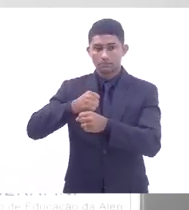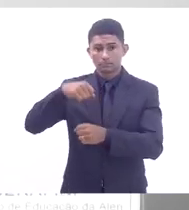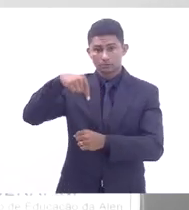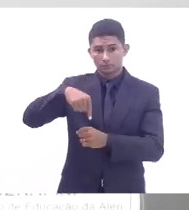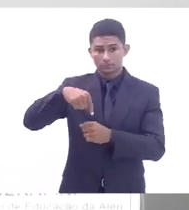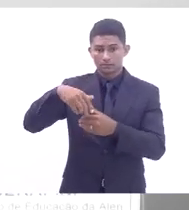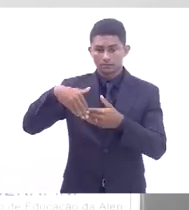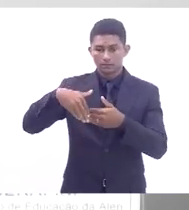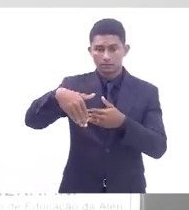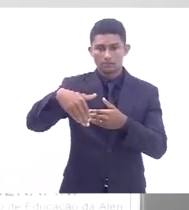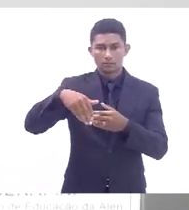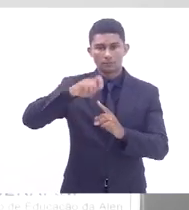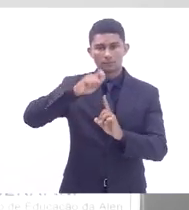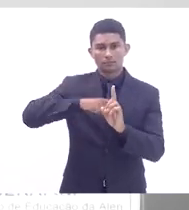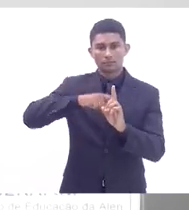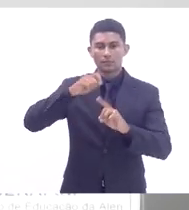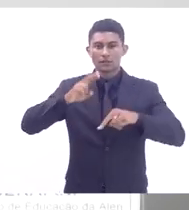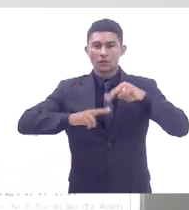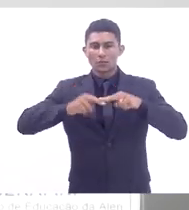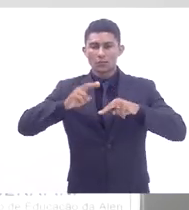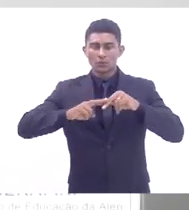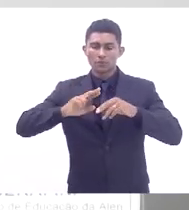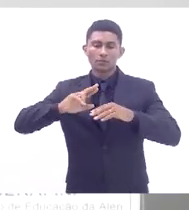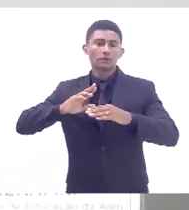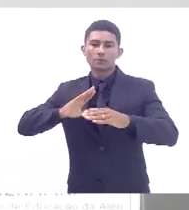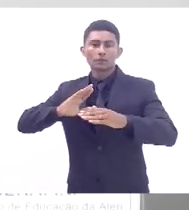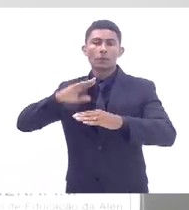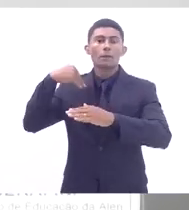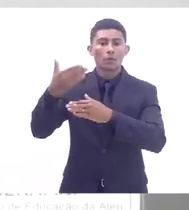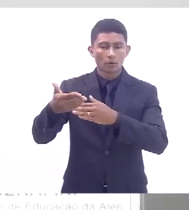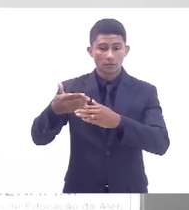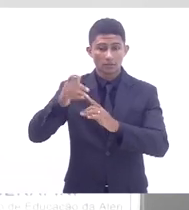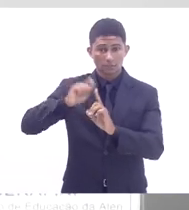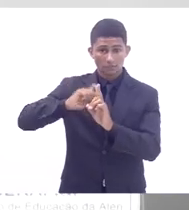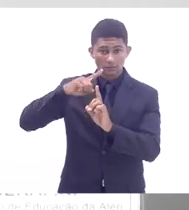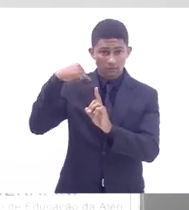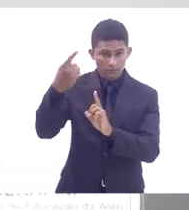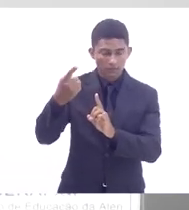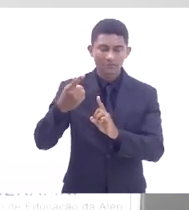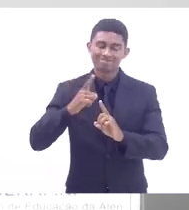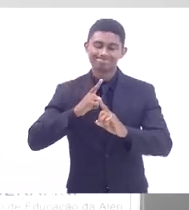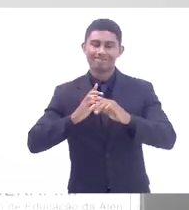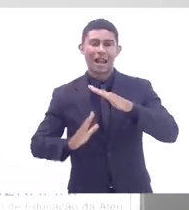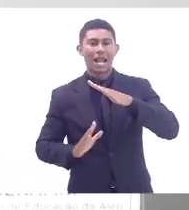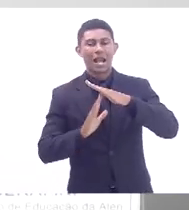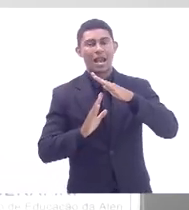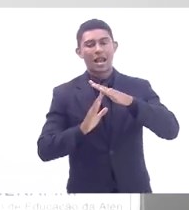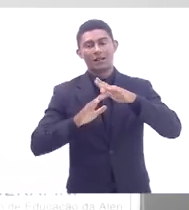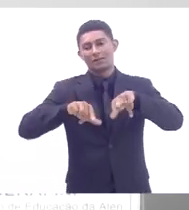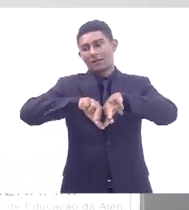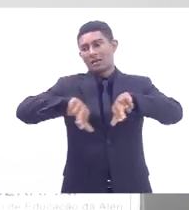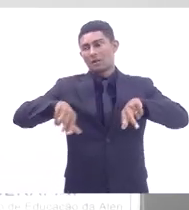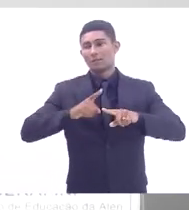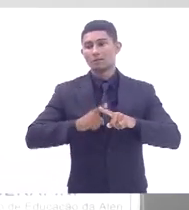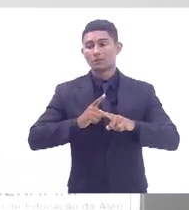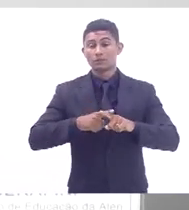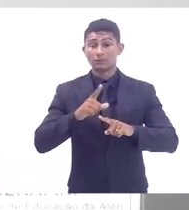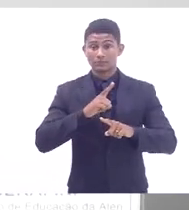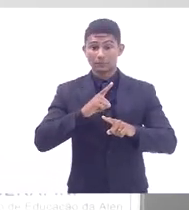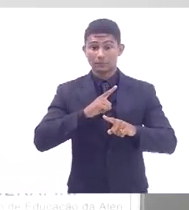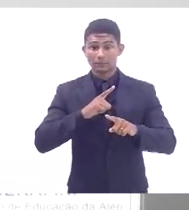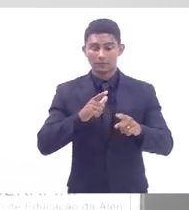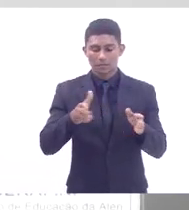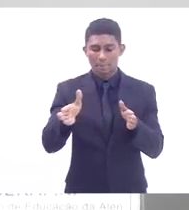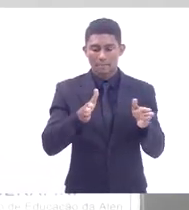de junho a gente passa a ter uma série de limitações na o devido ao prazo é de seis meses por